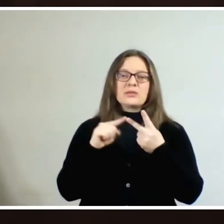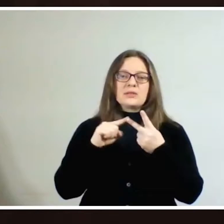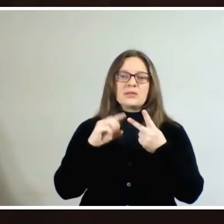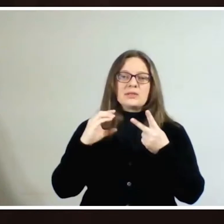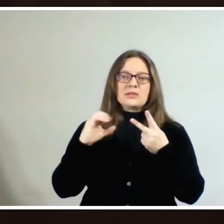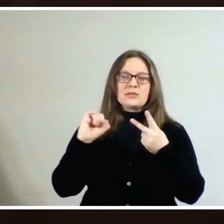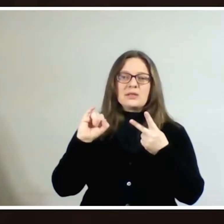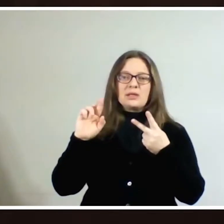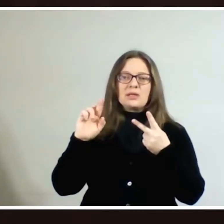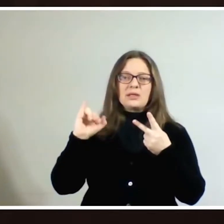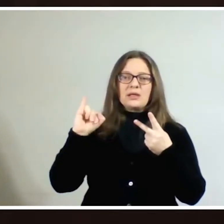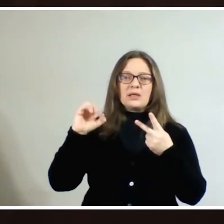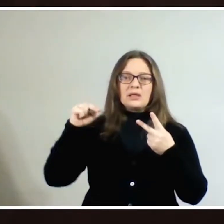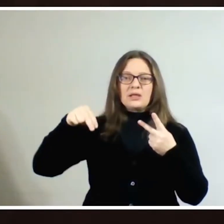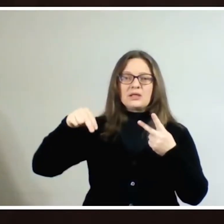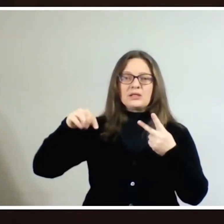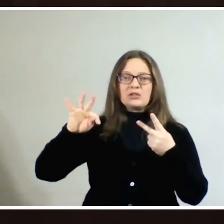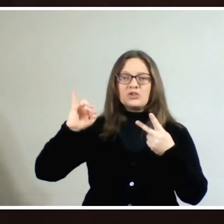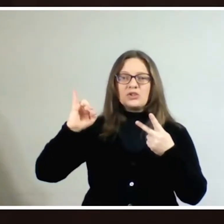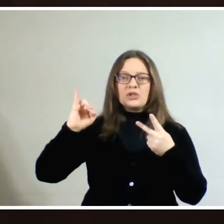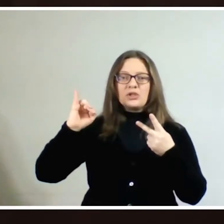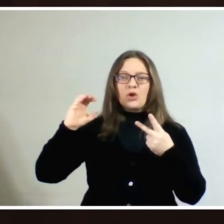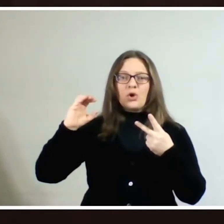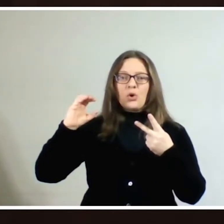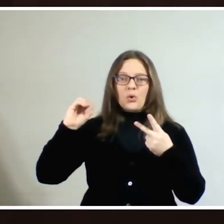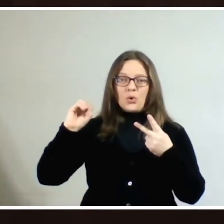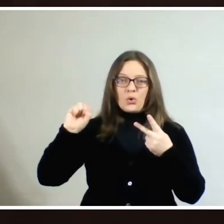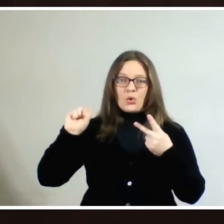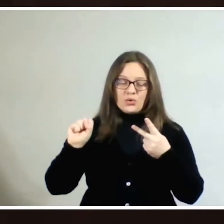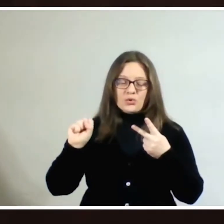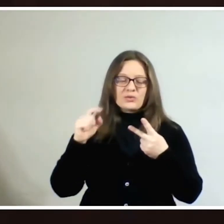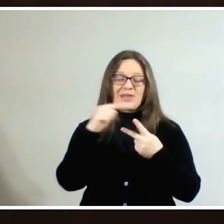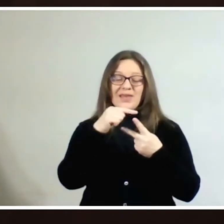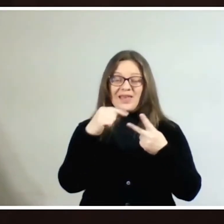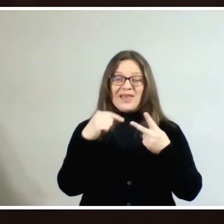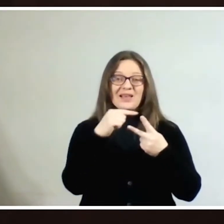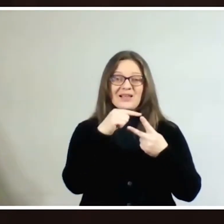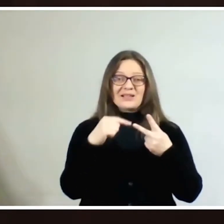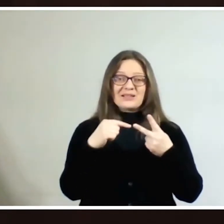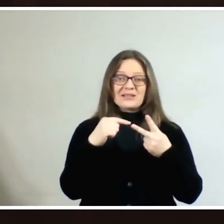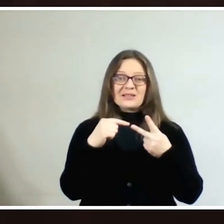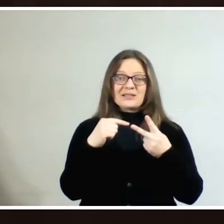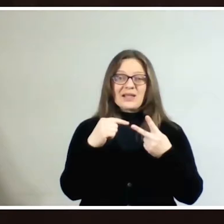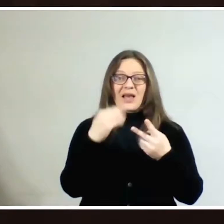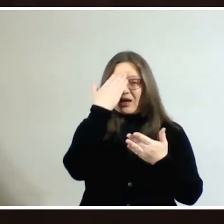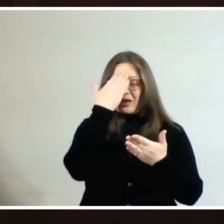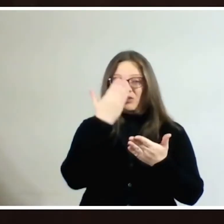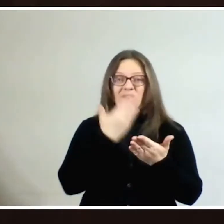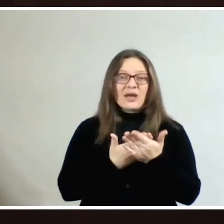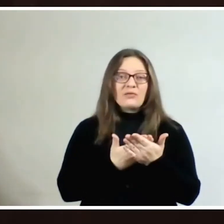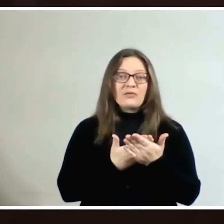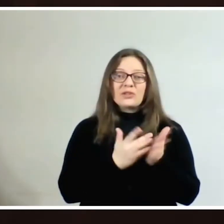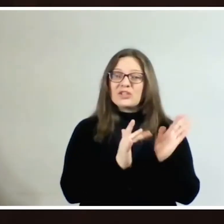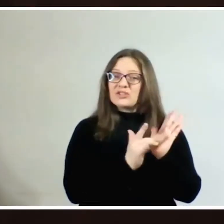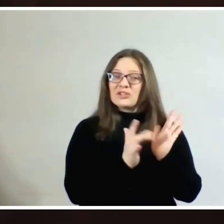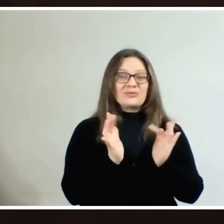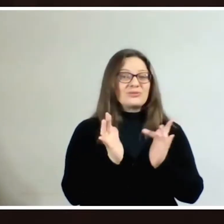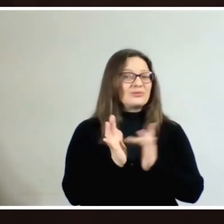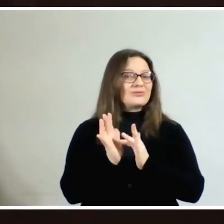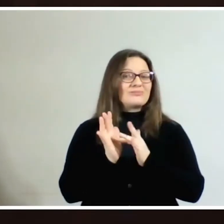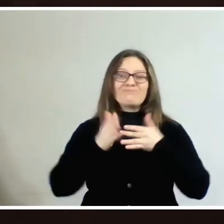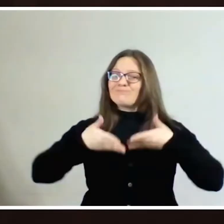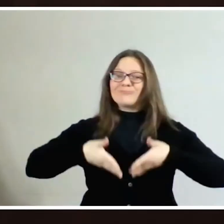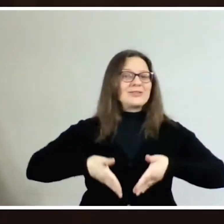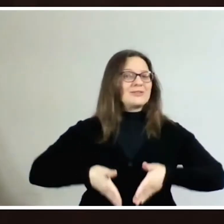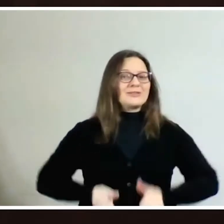idênticos. Portanto, não eram filhos de Deus, não eram nascidos de Deus, mas todo aquele que crê que